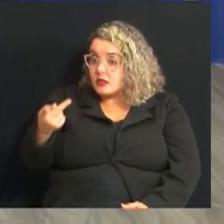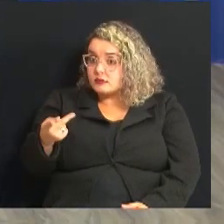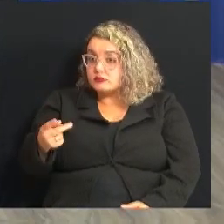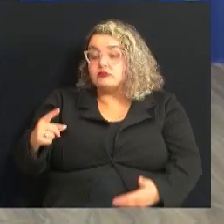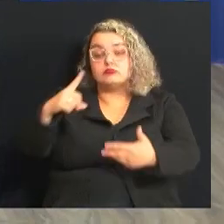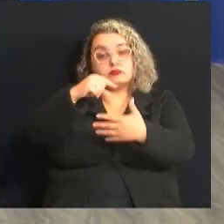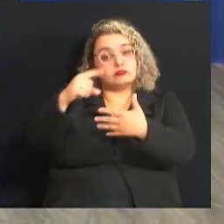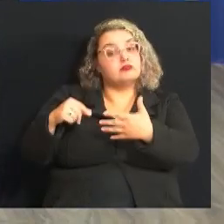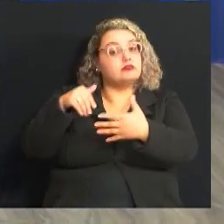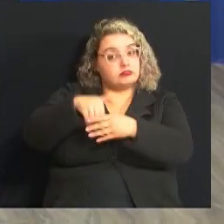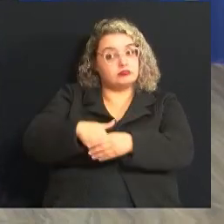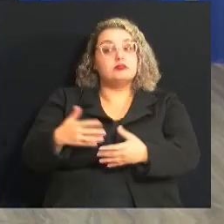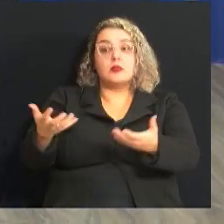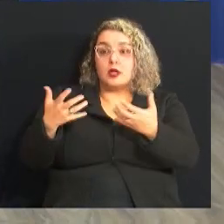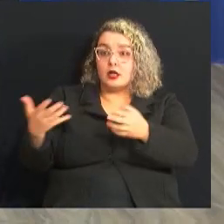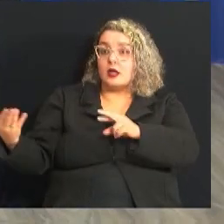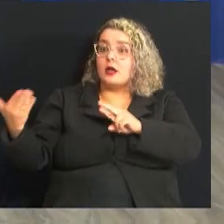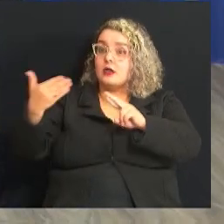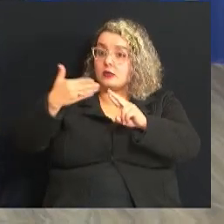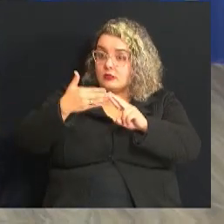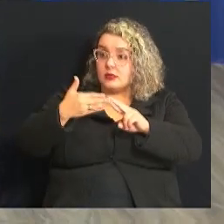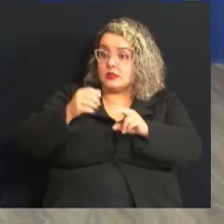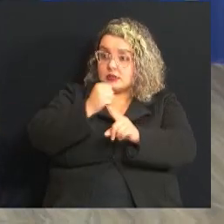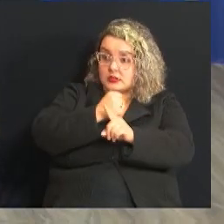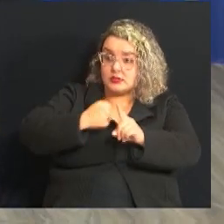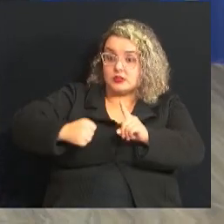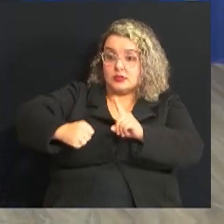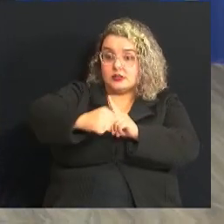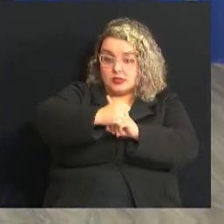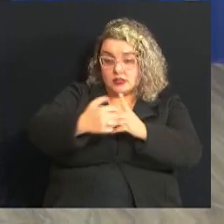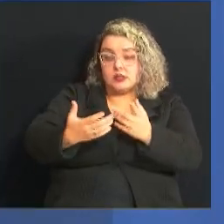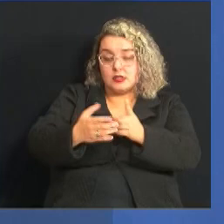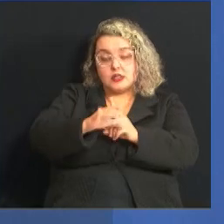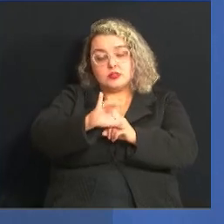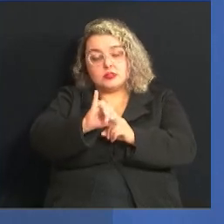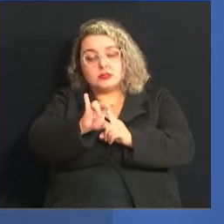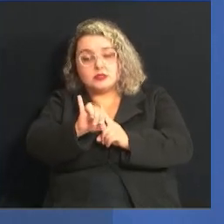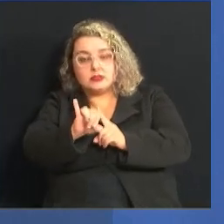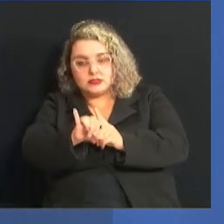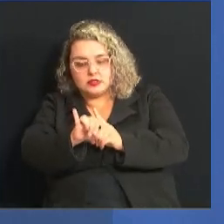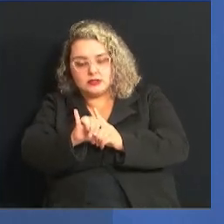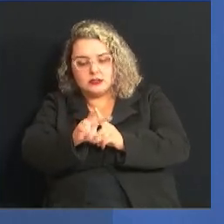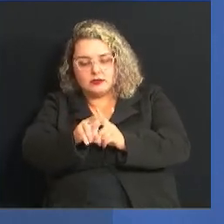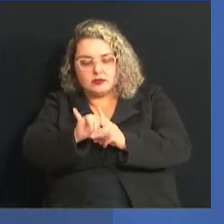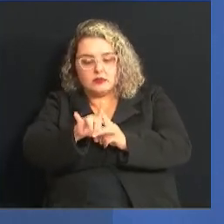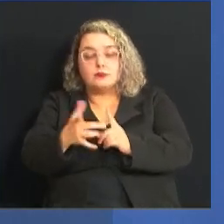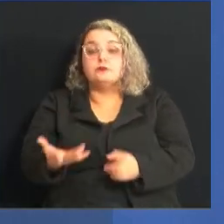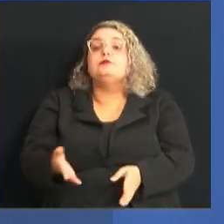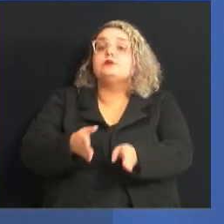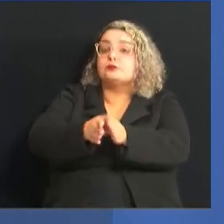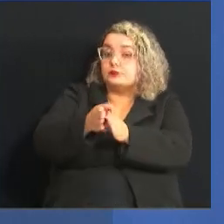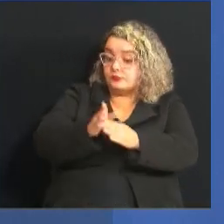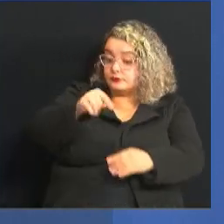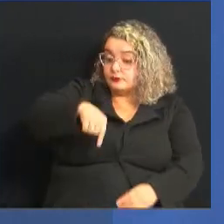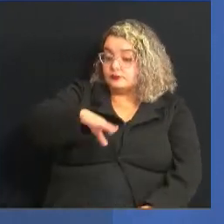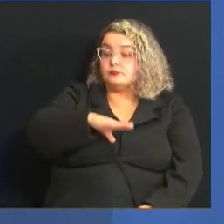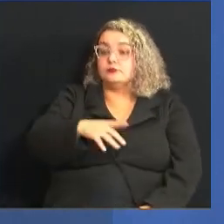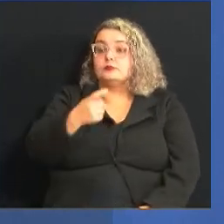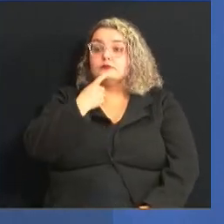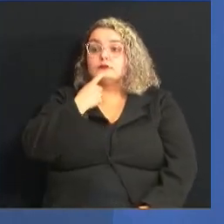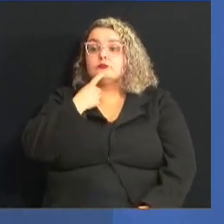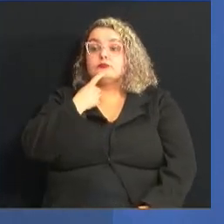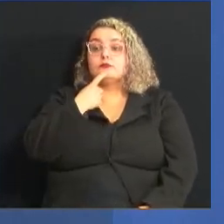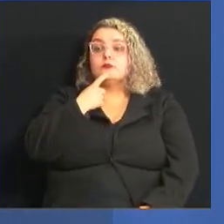para quem quer representar a sociedade civil. A gente está falando agora de um dos conselhos municipais aqui de Campinas, que é